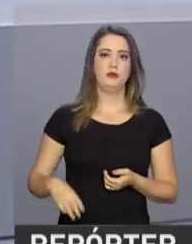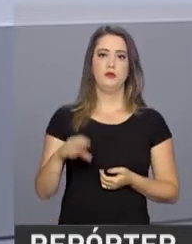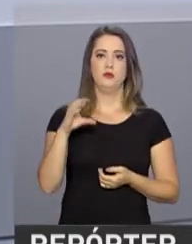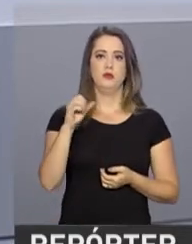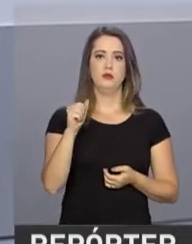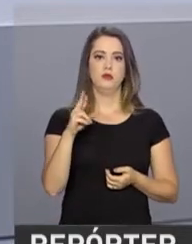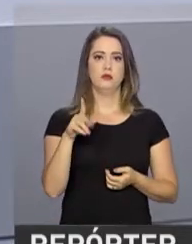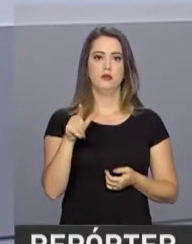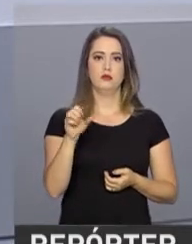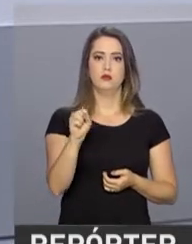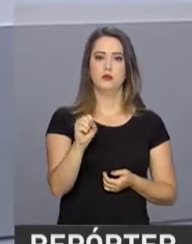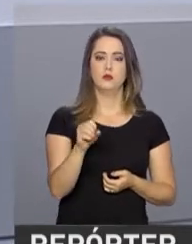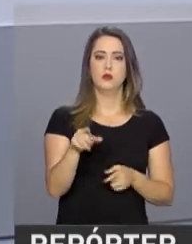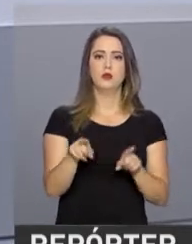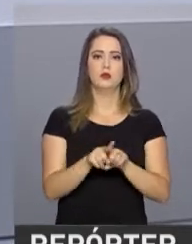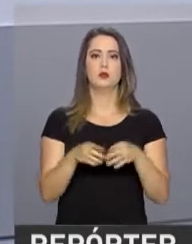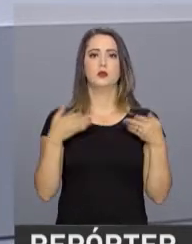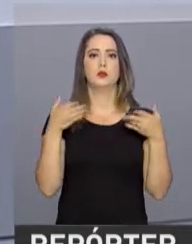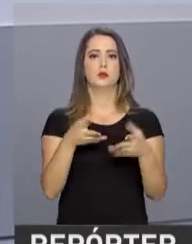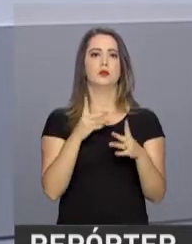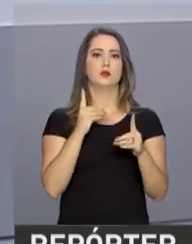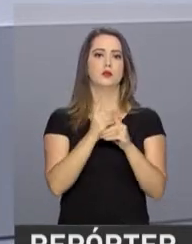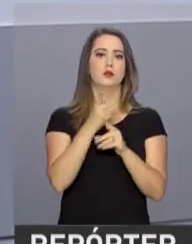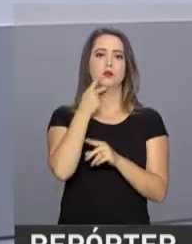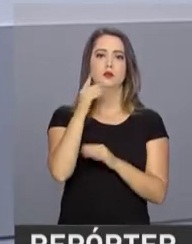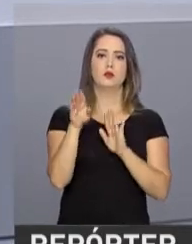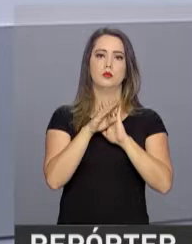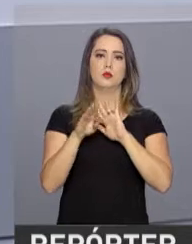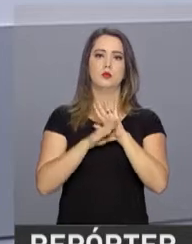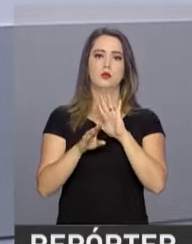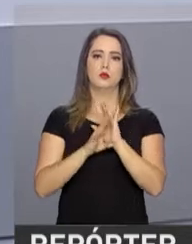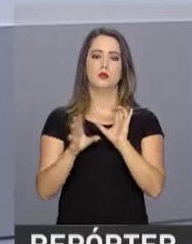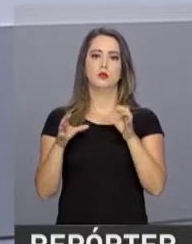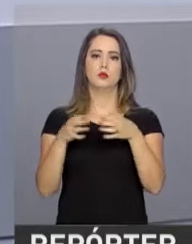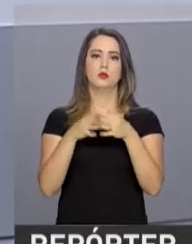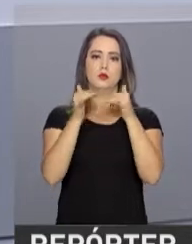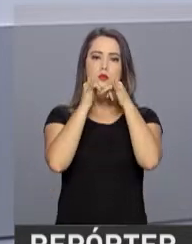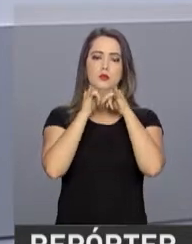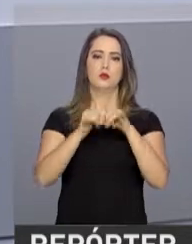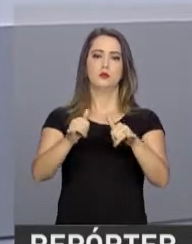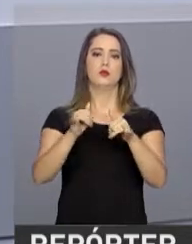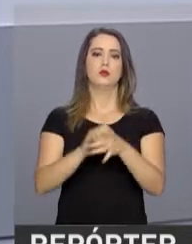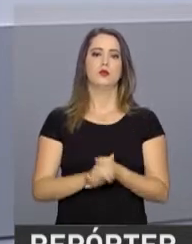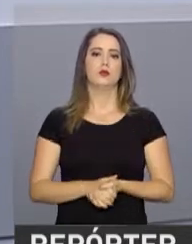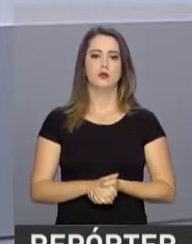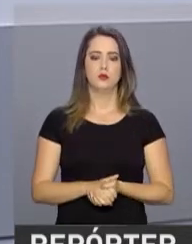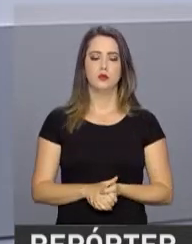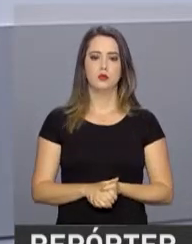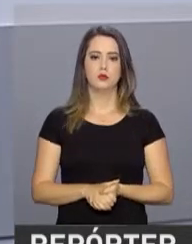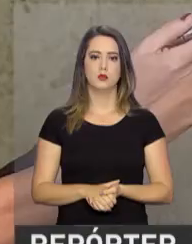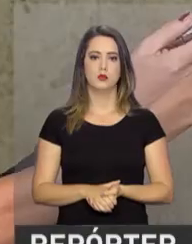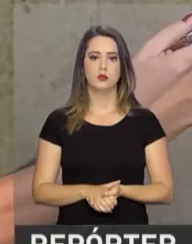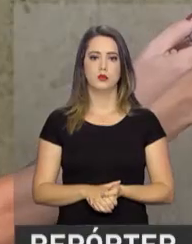carlos marun também participou do encontro e falou sobre projetos na área de energia